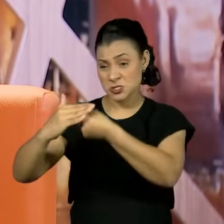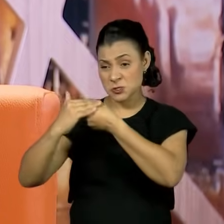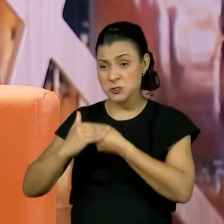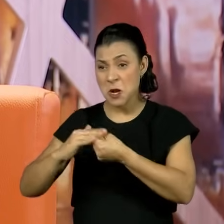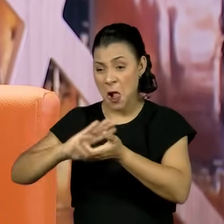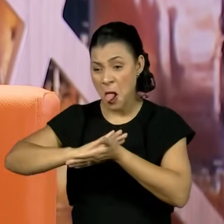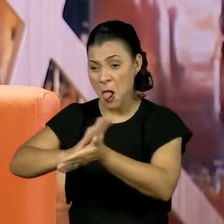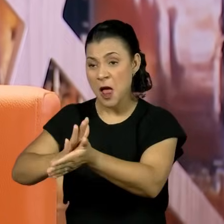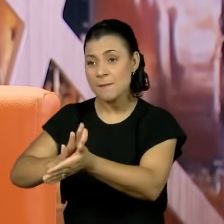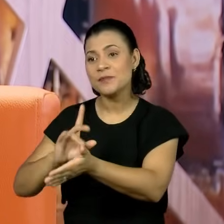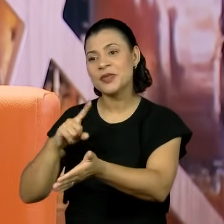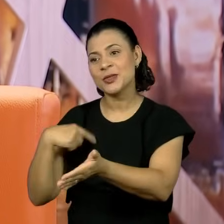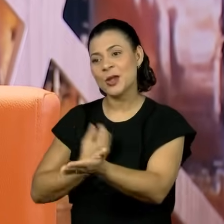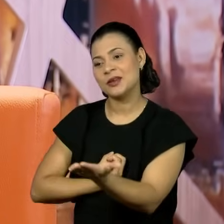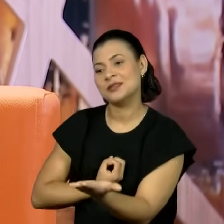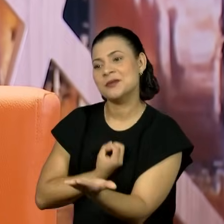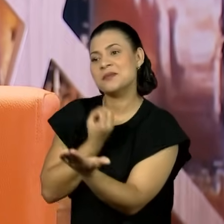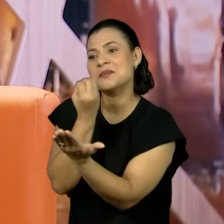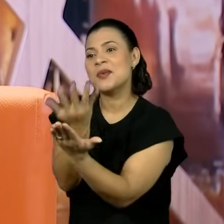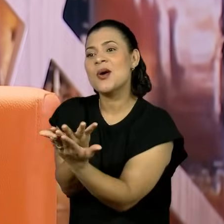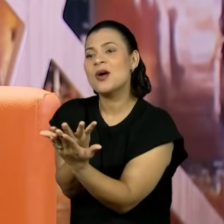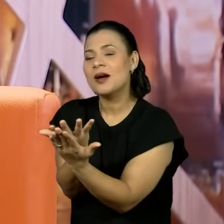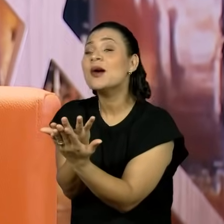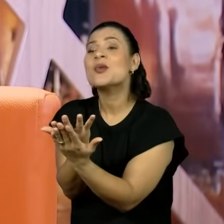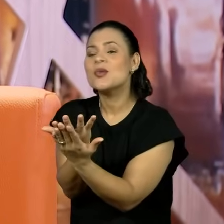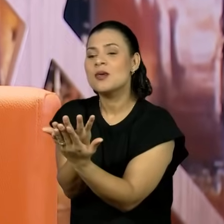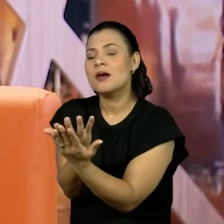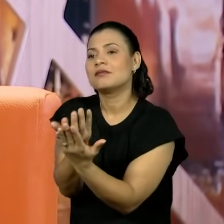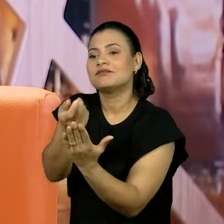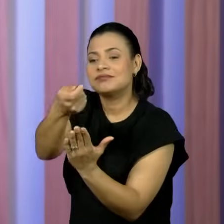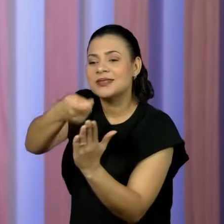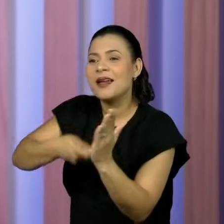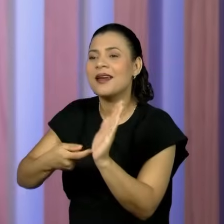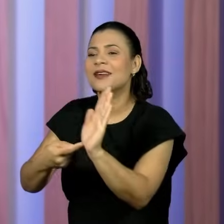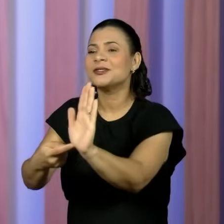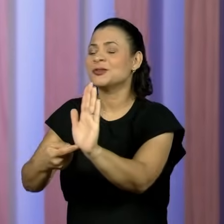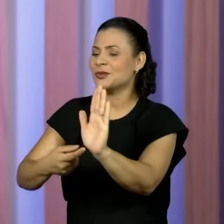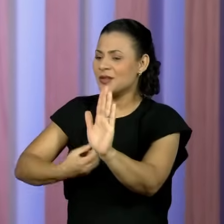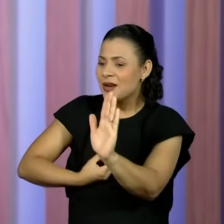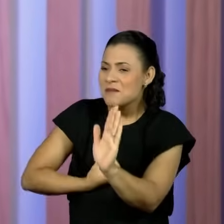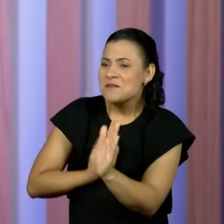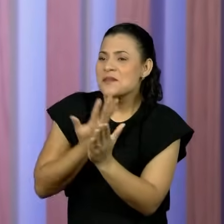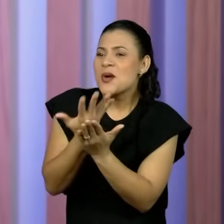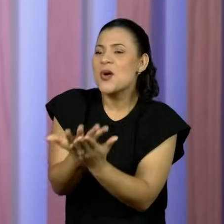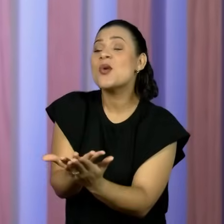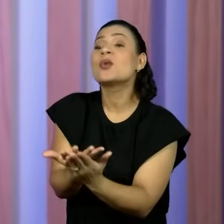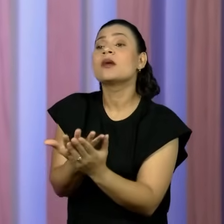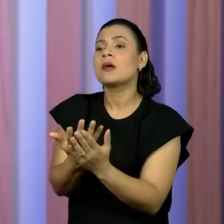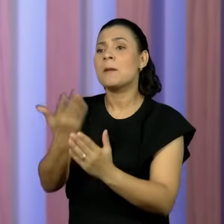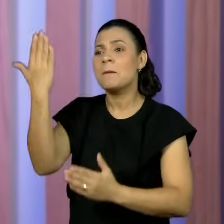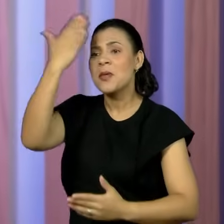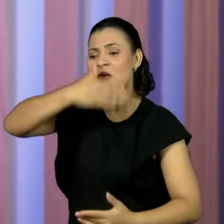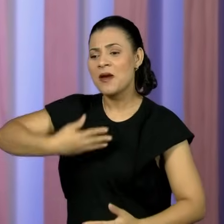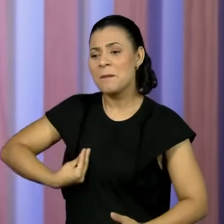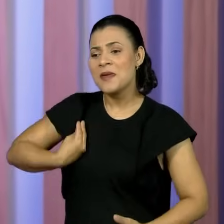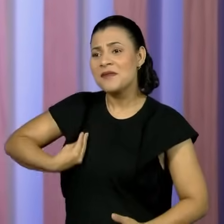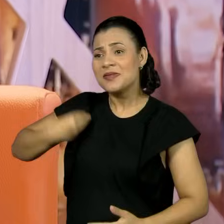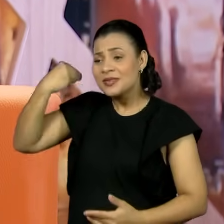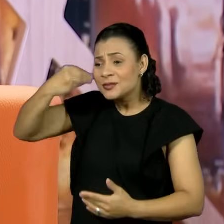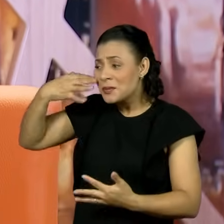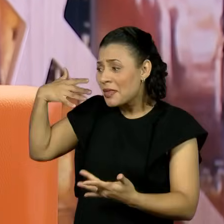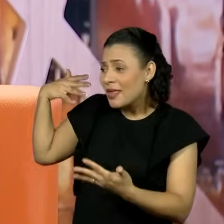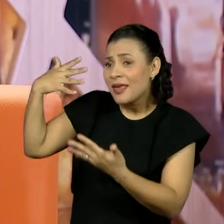da melhor forma possível. Essa é a nossa vingança. Até para a gente garantir a nossa existência e a existência da